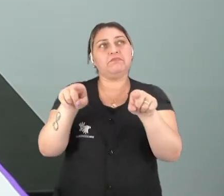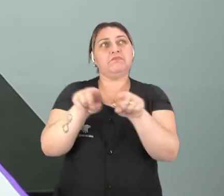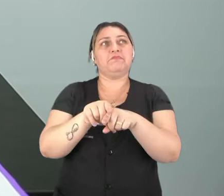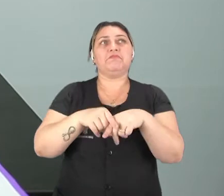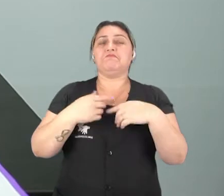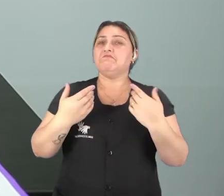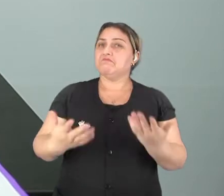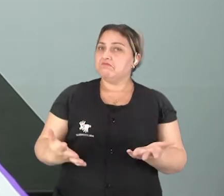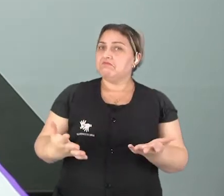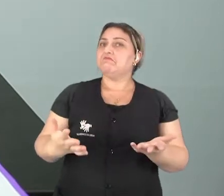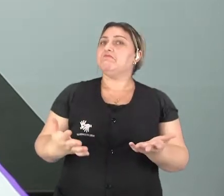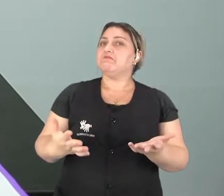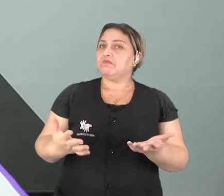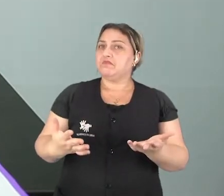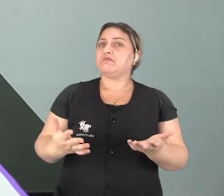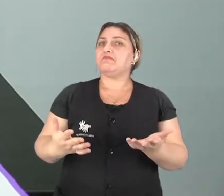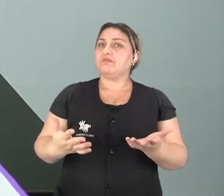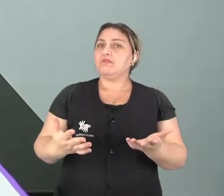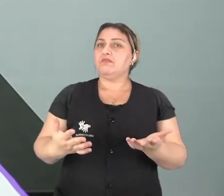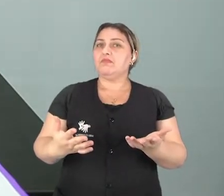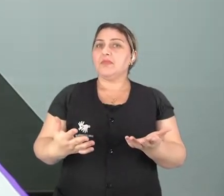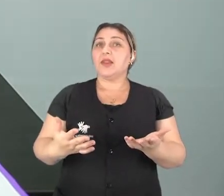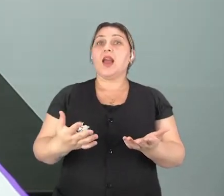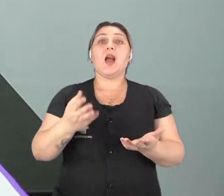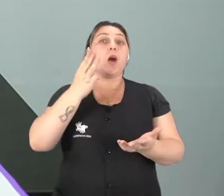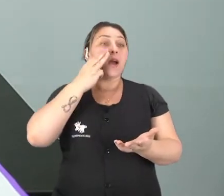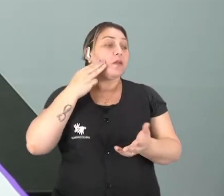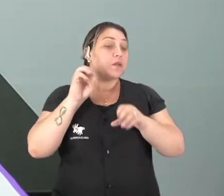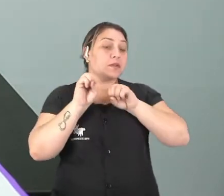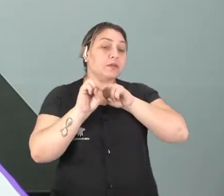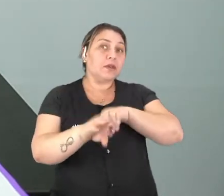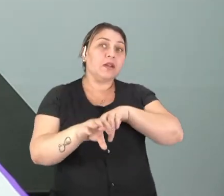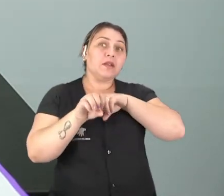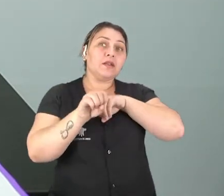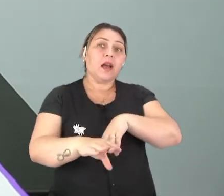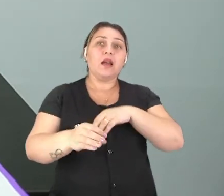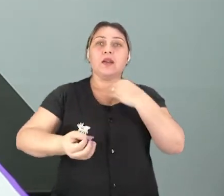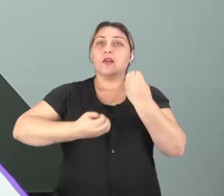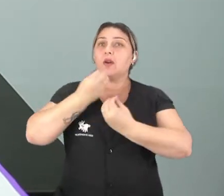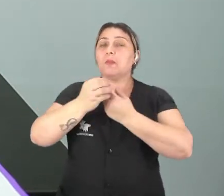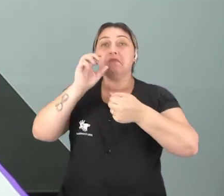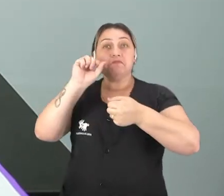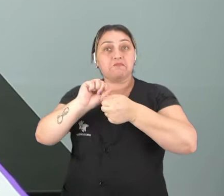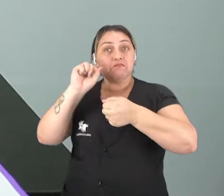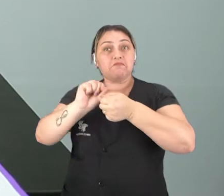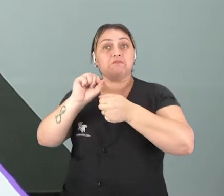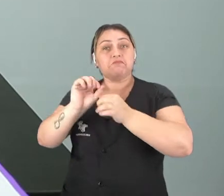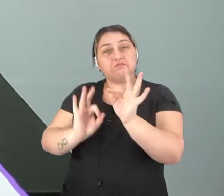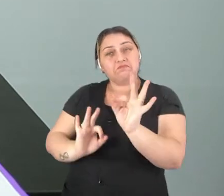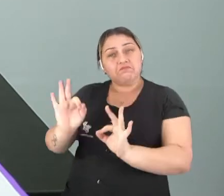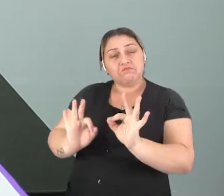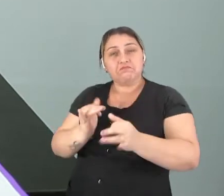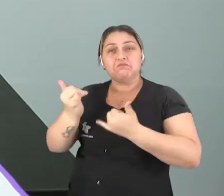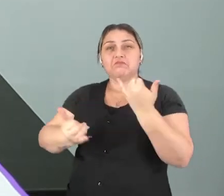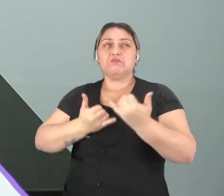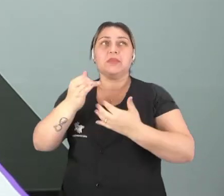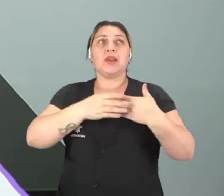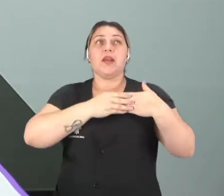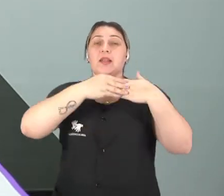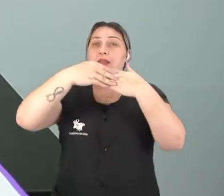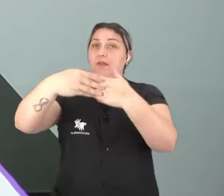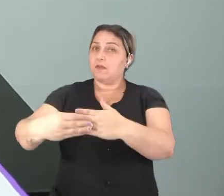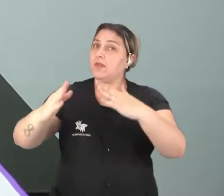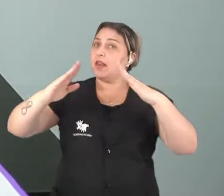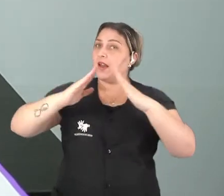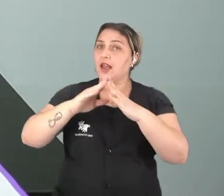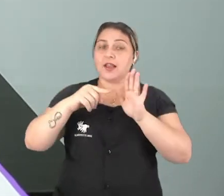disse, poxa, aí o Cascão foi ensinar para ele como é que era também fazer os brinquedos dele. Aí ele levou ele lá na